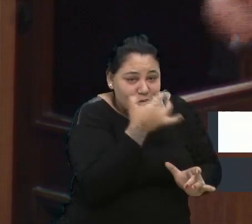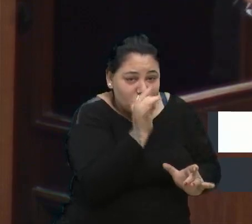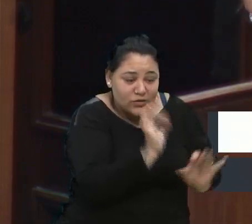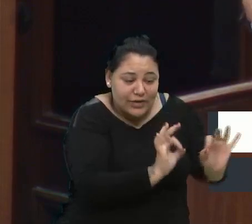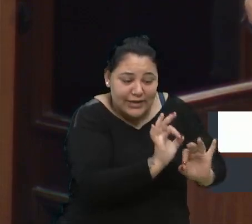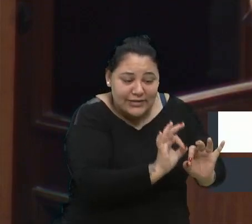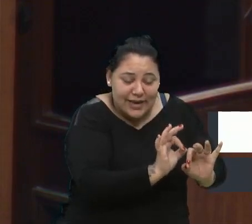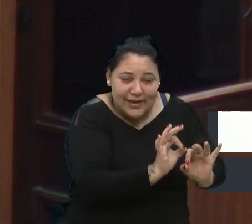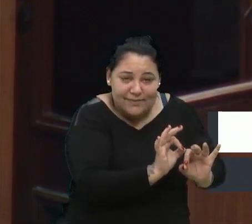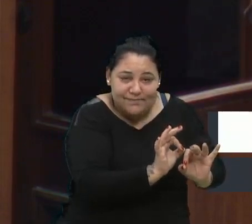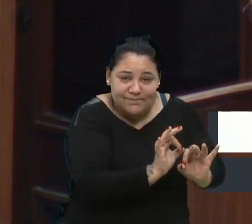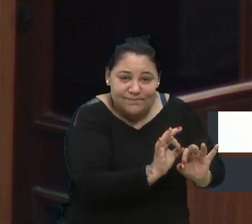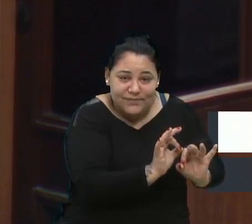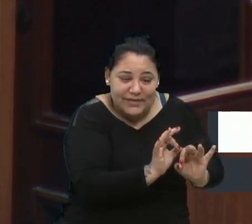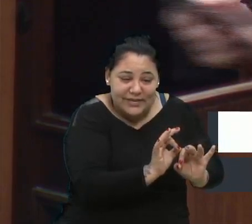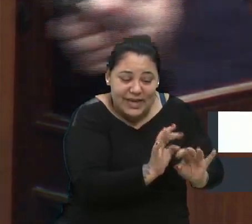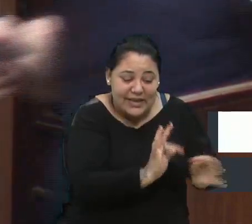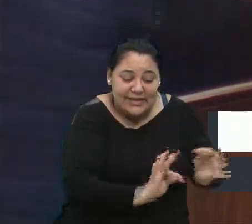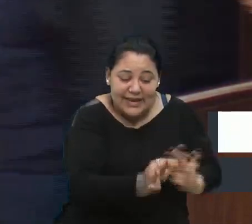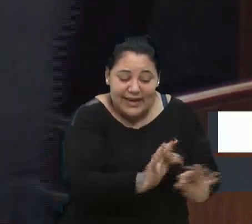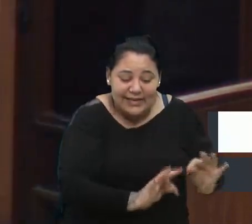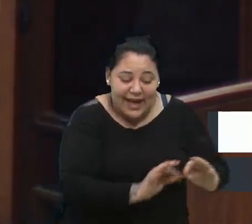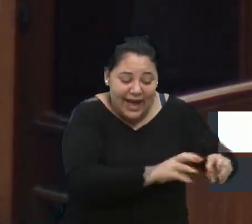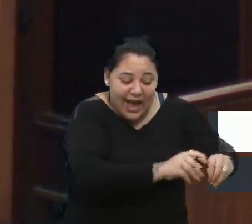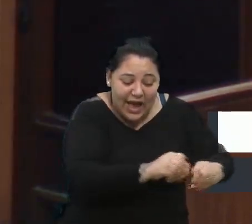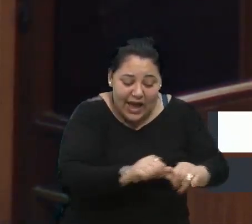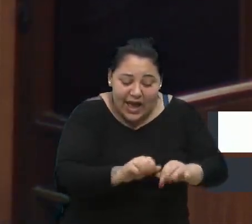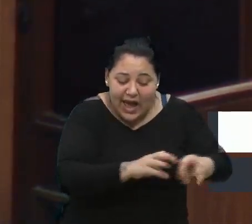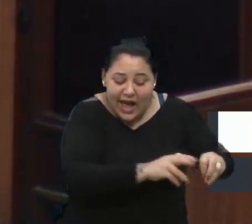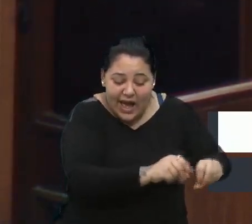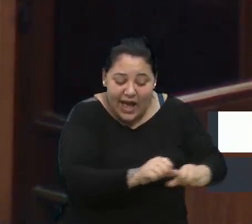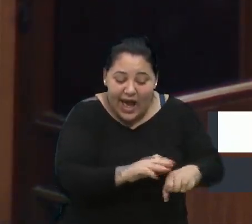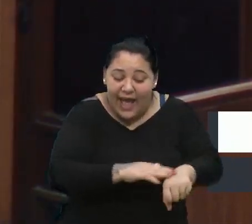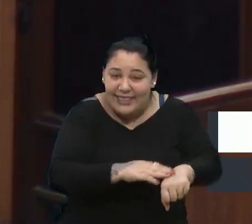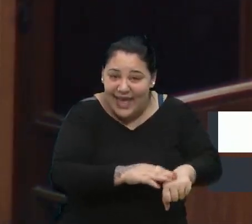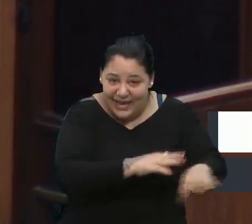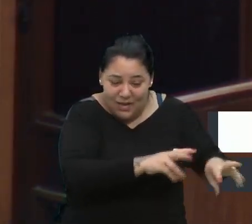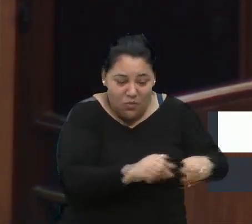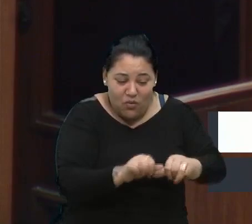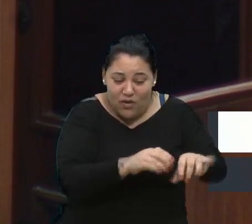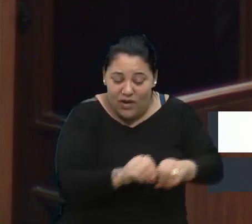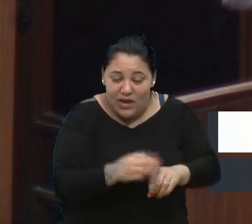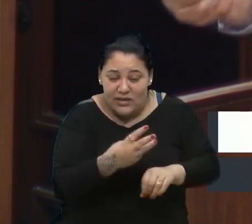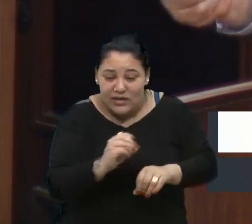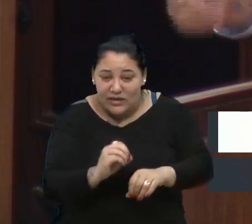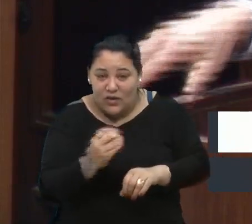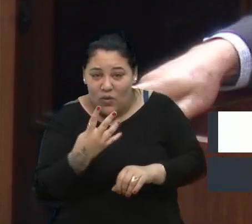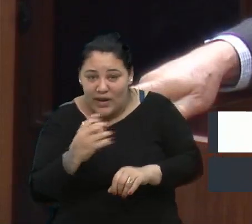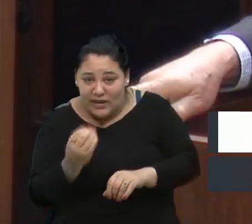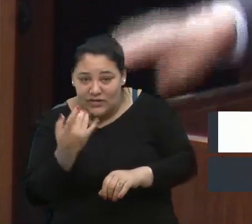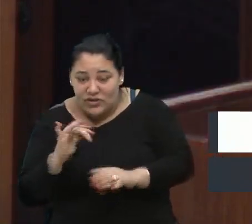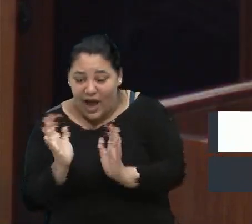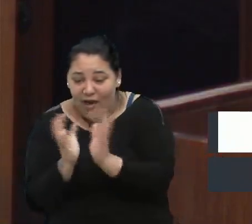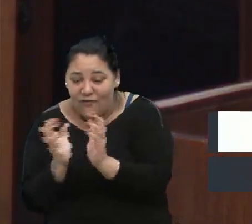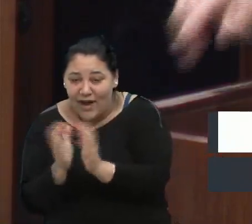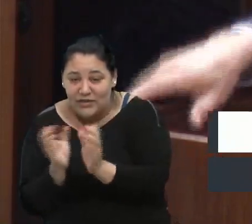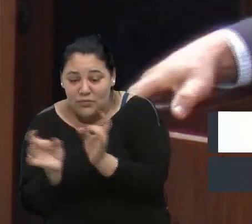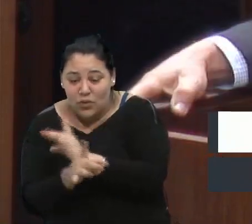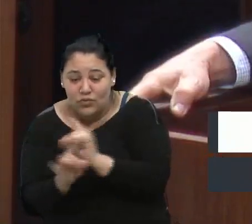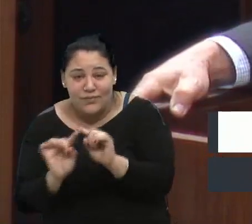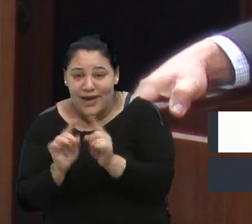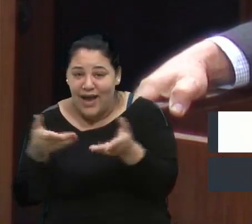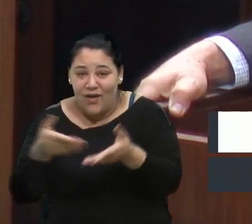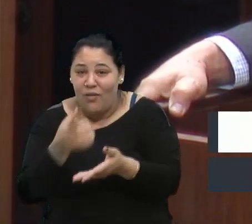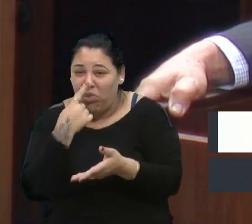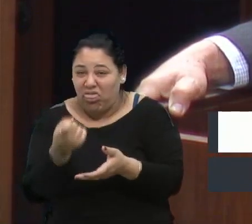terra para plantar. Em 30, 40 dias o alface, um exemplo, ficaria pronto. Tiveram que botar fora, vai ter consequência ali